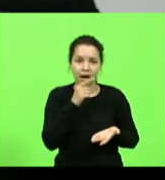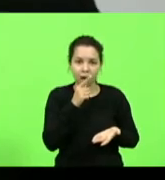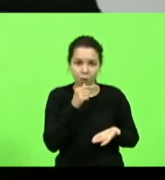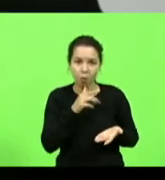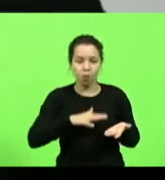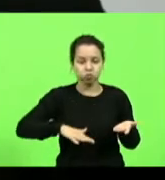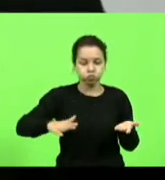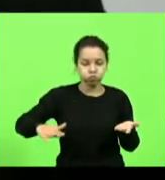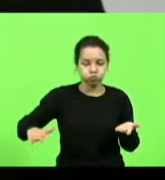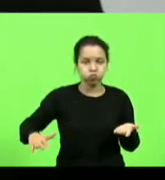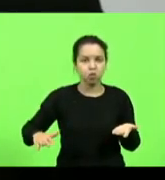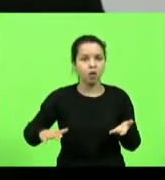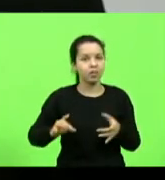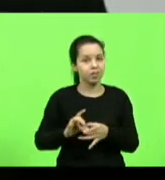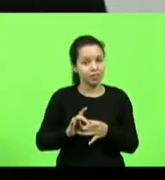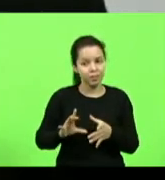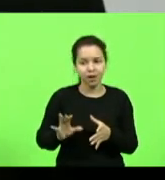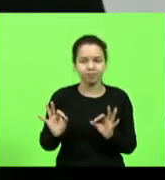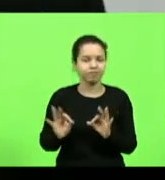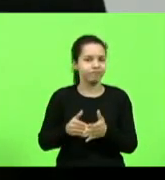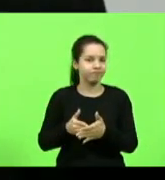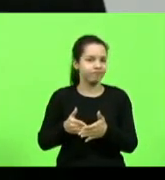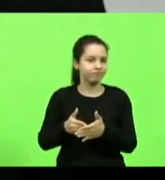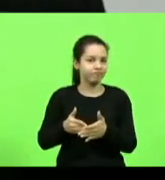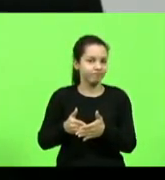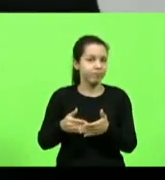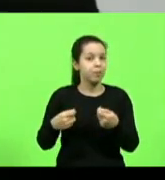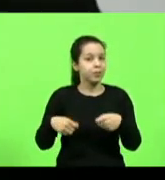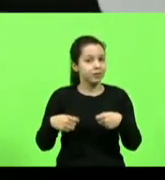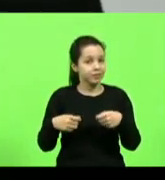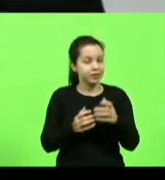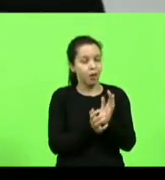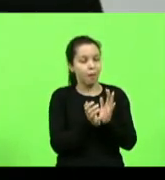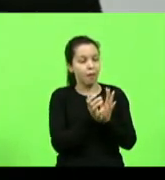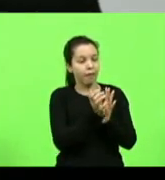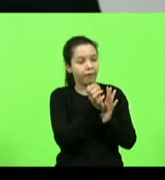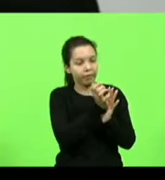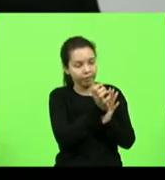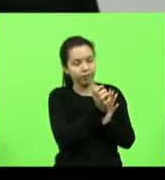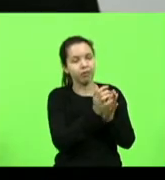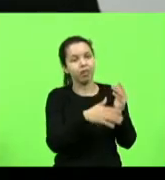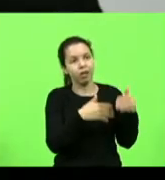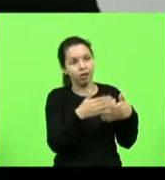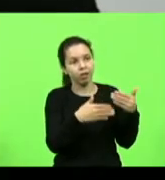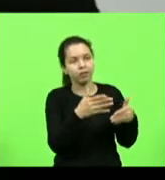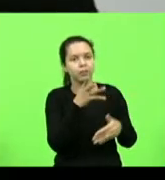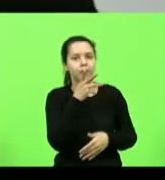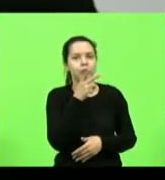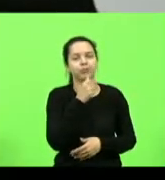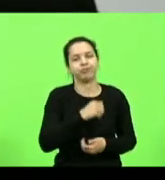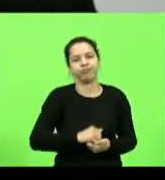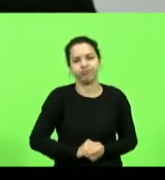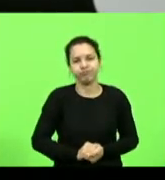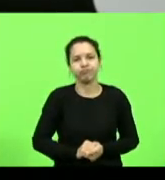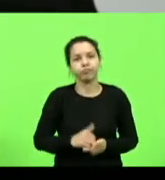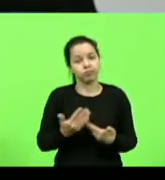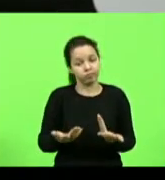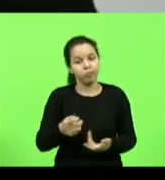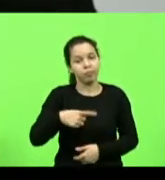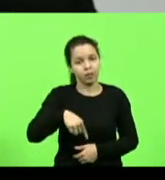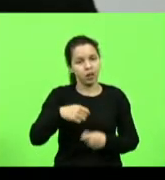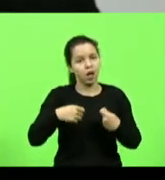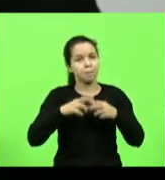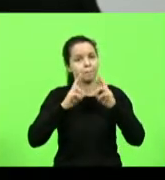até conseguir romper algumas questões burocráticas, demora e demora bastante. A gente precisa ser respeitado, sabe?